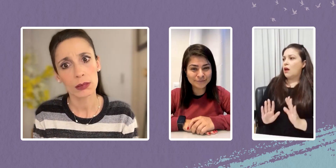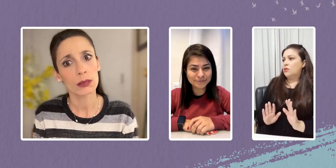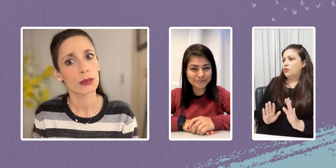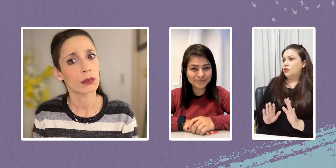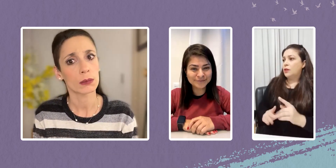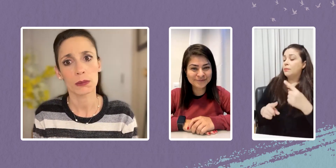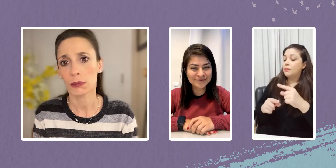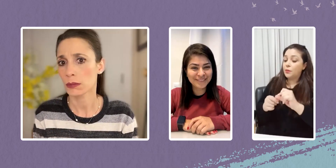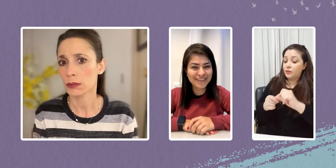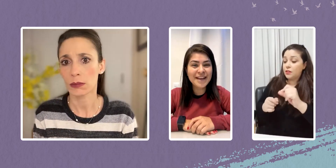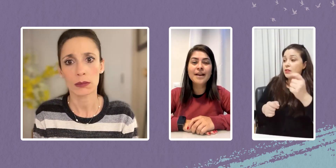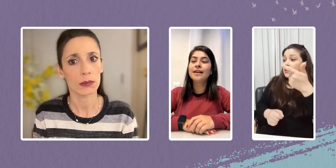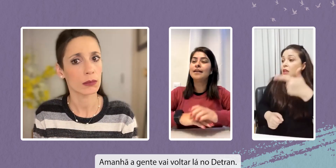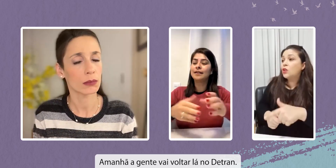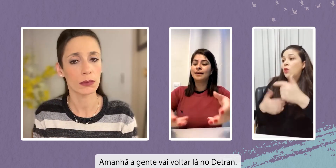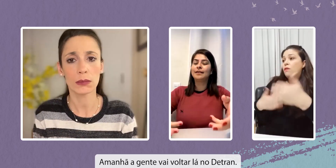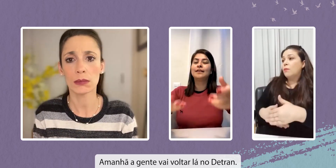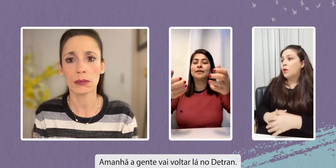errada.